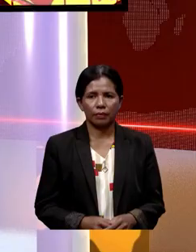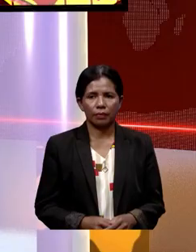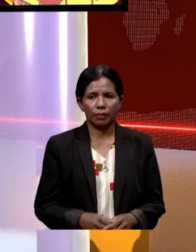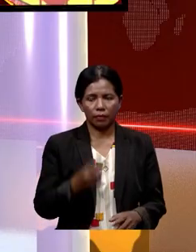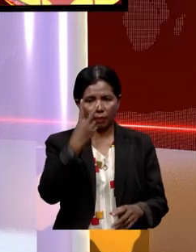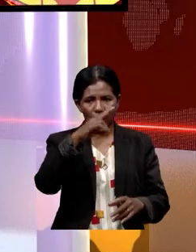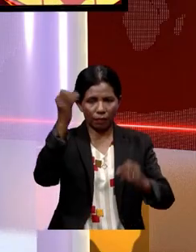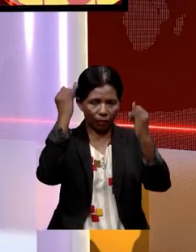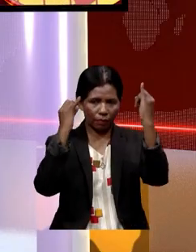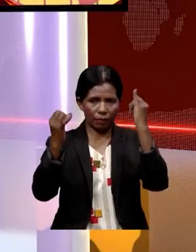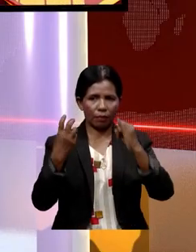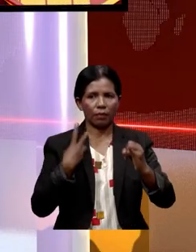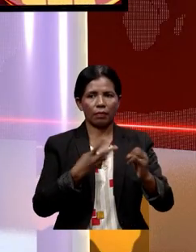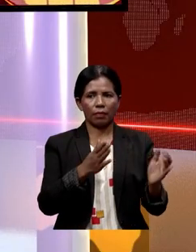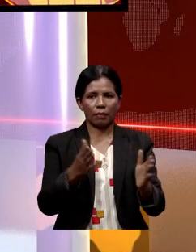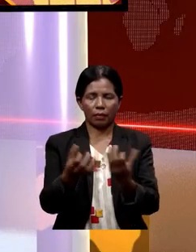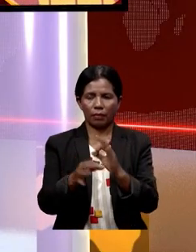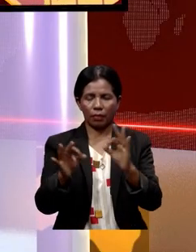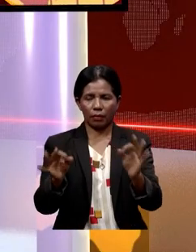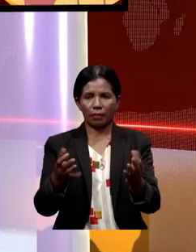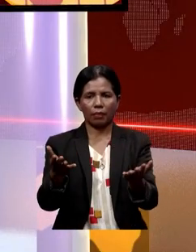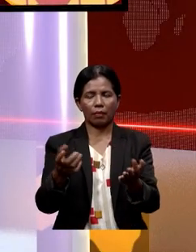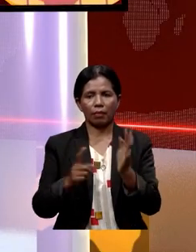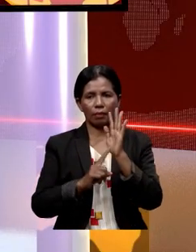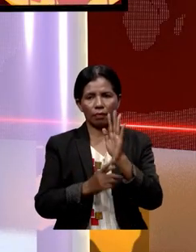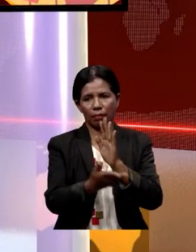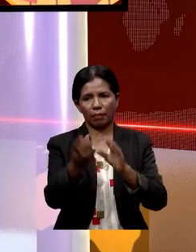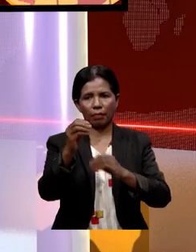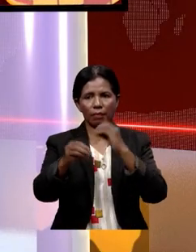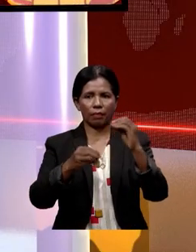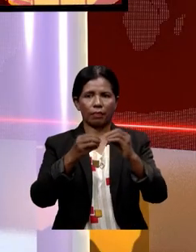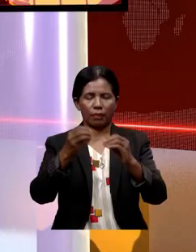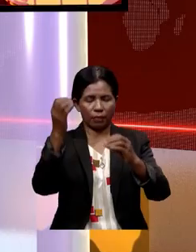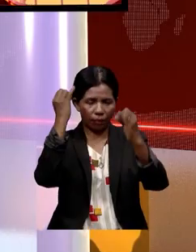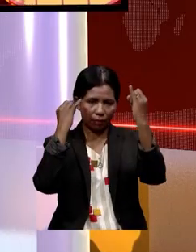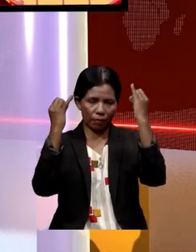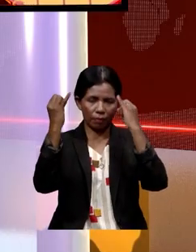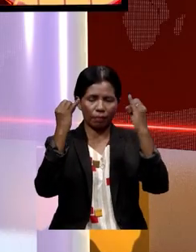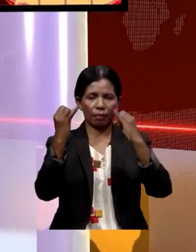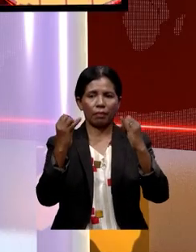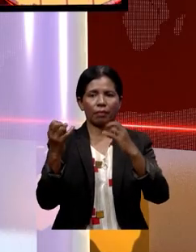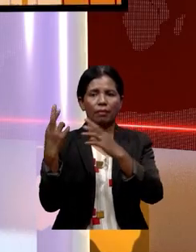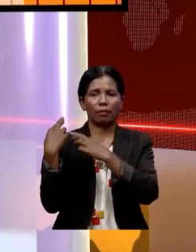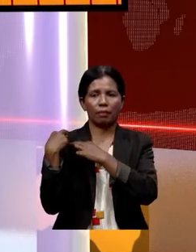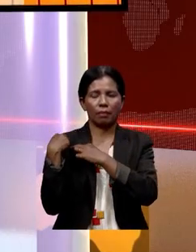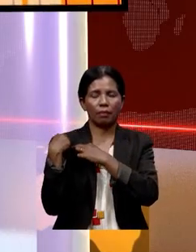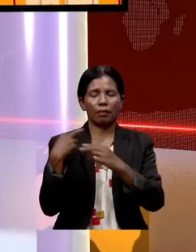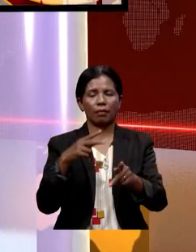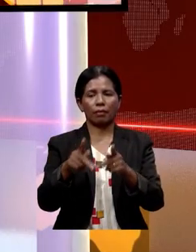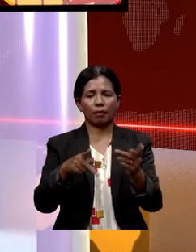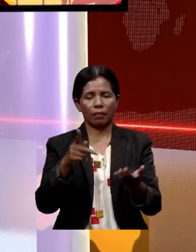Telespectadores, turma e acompanha comercial Balu no bem a me preparar uma. No acar que informa baita bot Sira Katak. Conteúdo sim